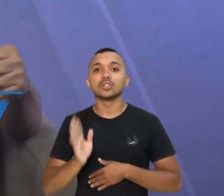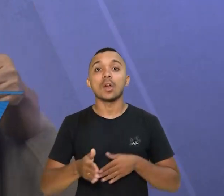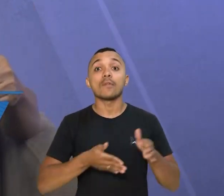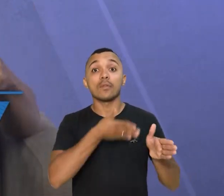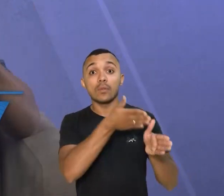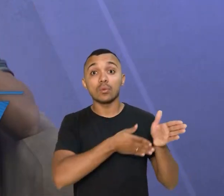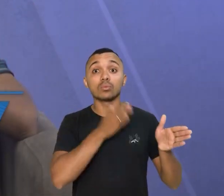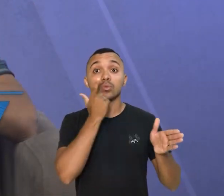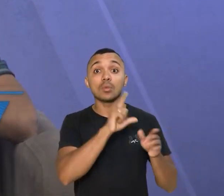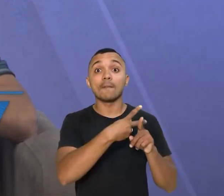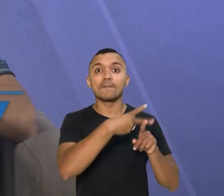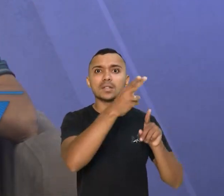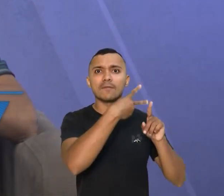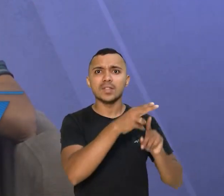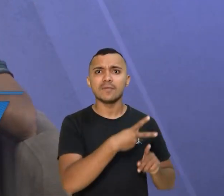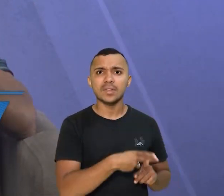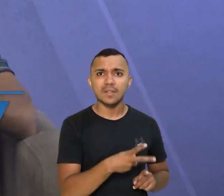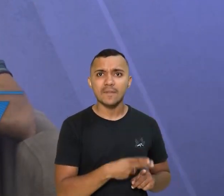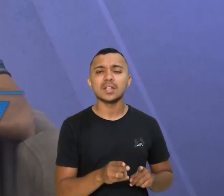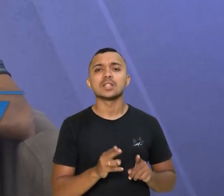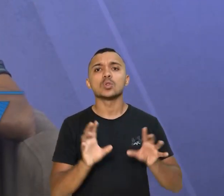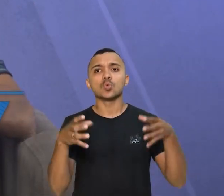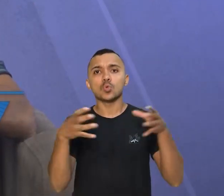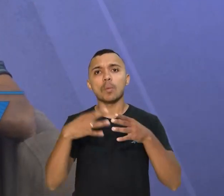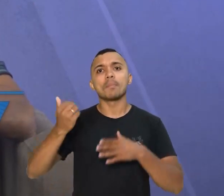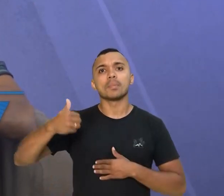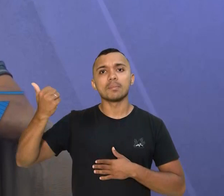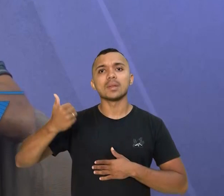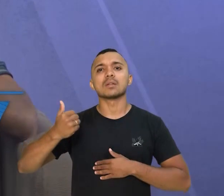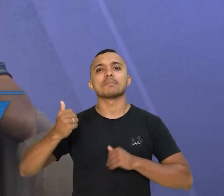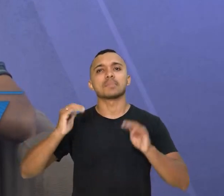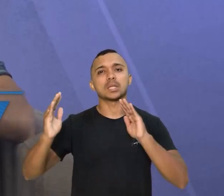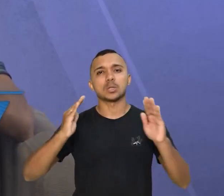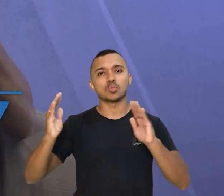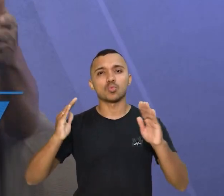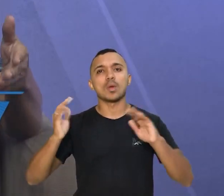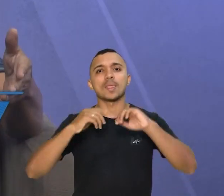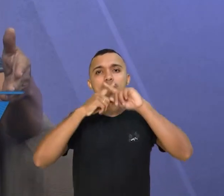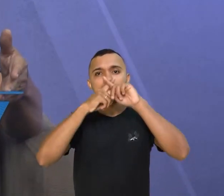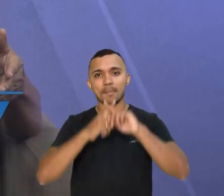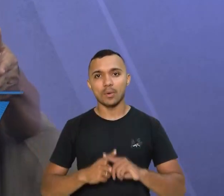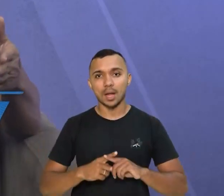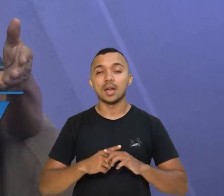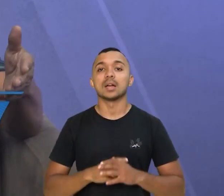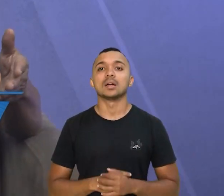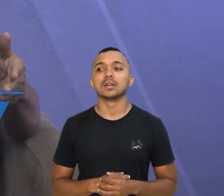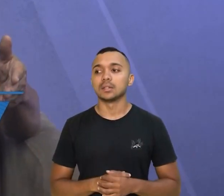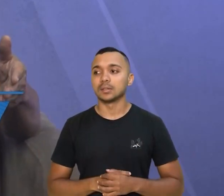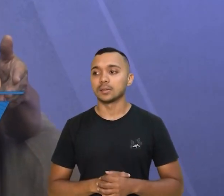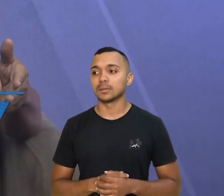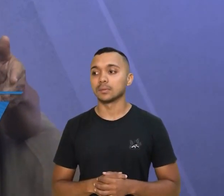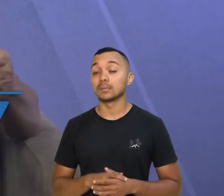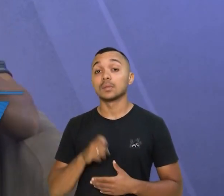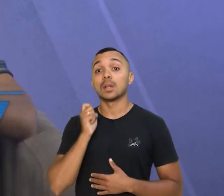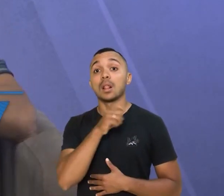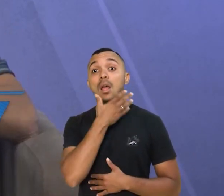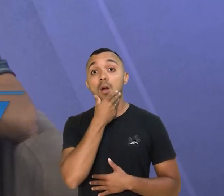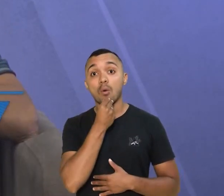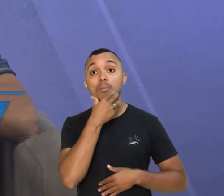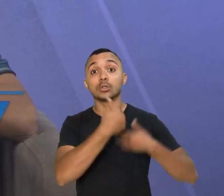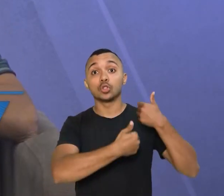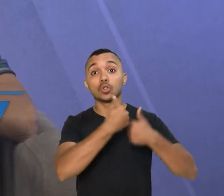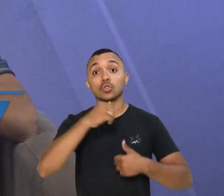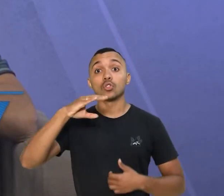reforços em relação ao time da primeira temporada, perdeu o Eric Pulga, é verdade, mas manteve o Ciel, que tem sido o maestro do